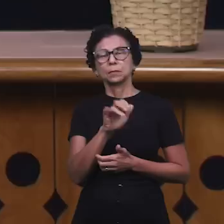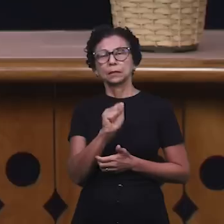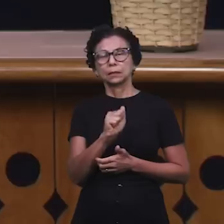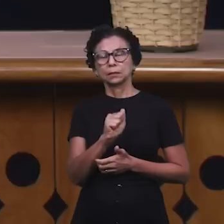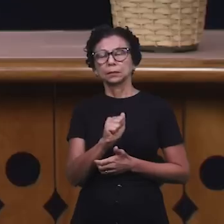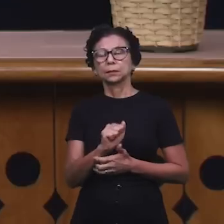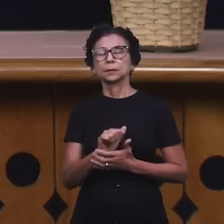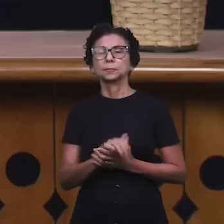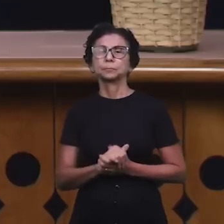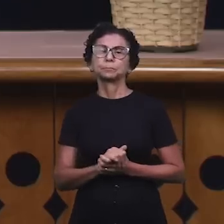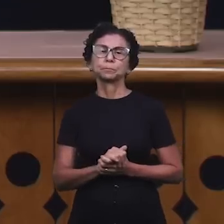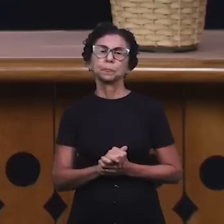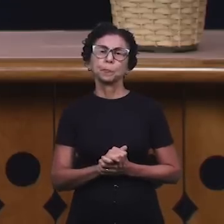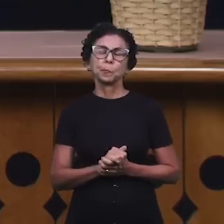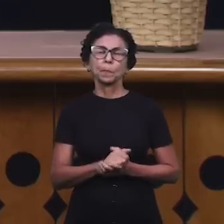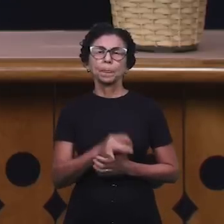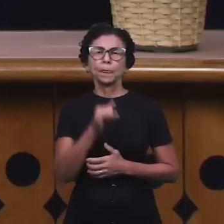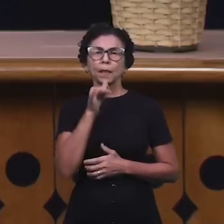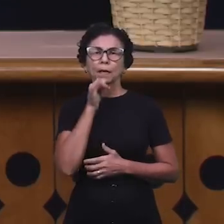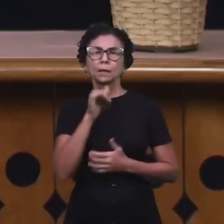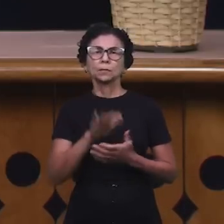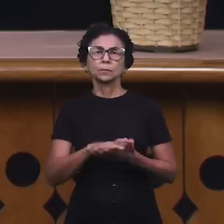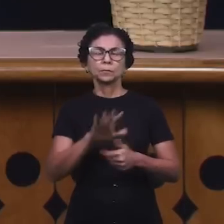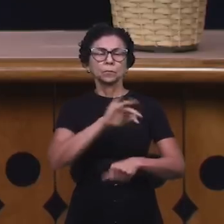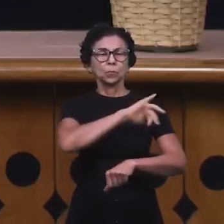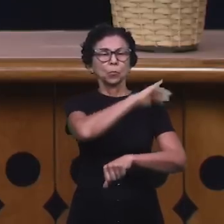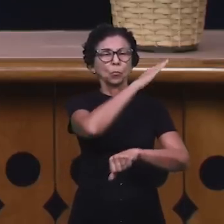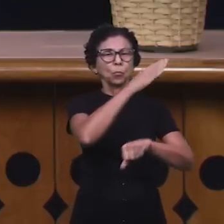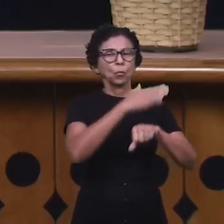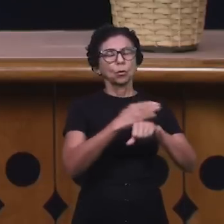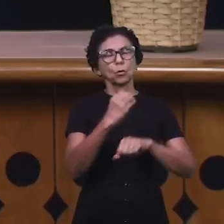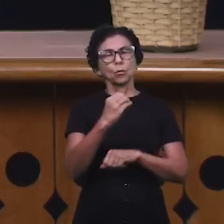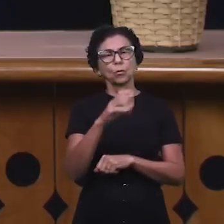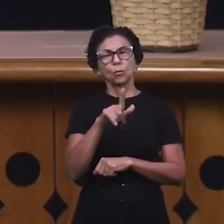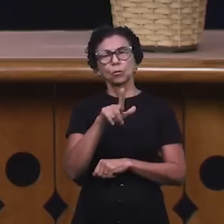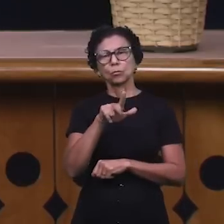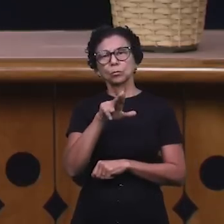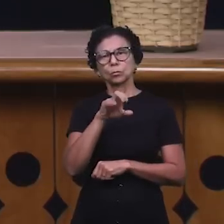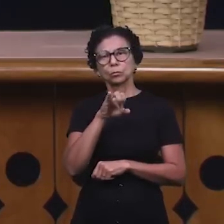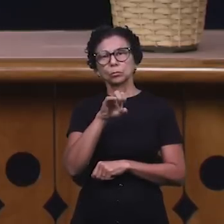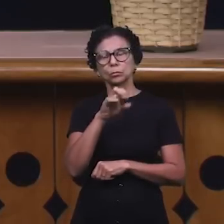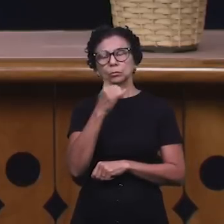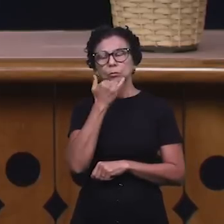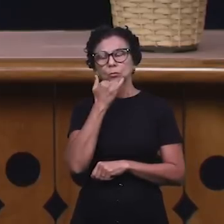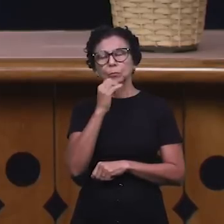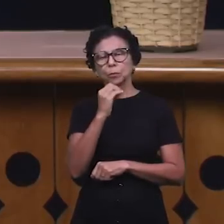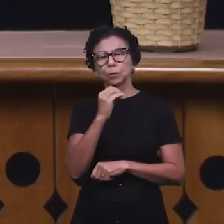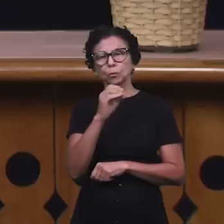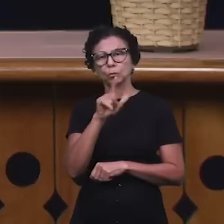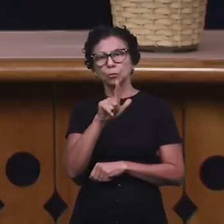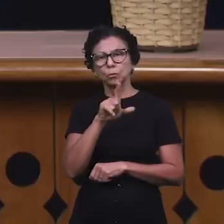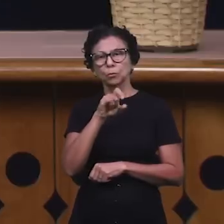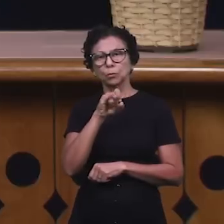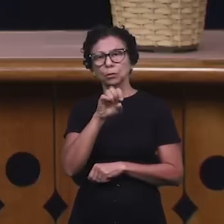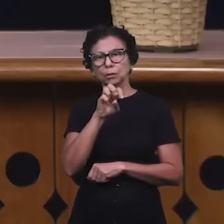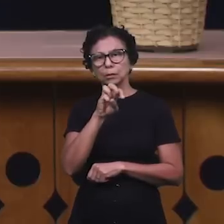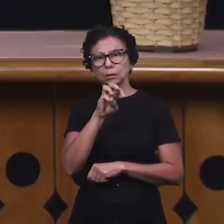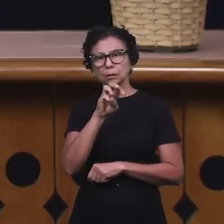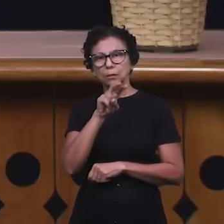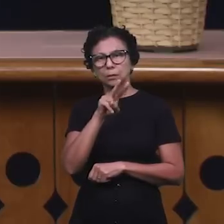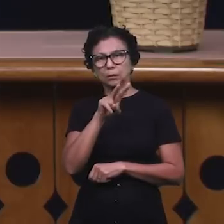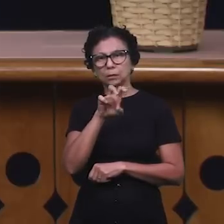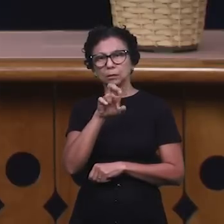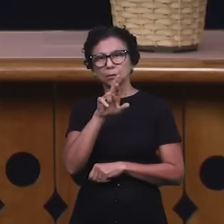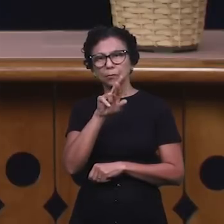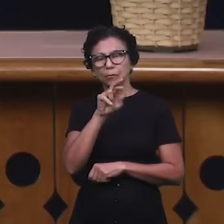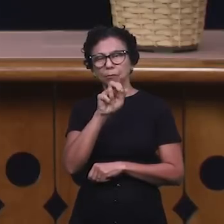Oliveiras, a cidade de Jerusalém está do lado de cá, e do lado de cá está uma cidadezinha ao pé do Monte das